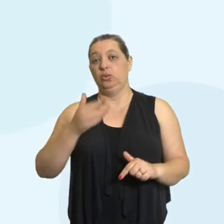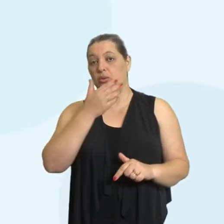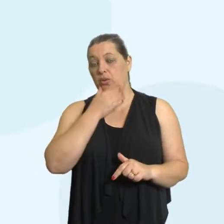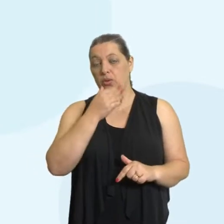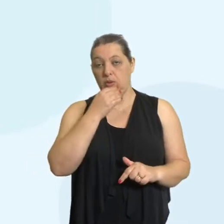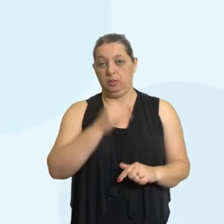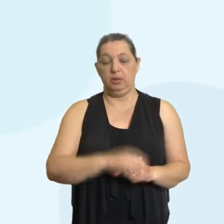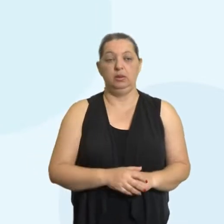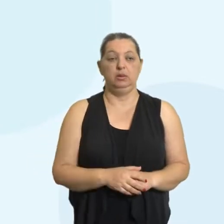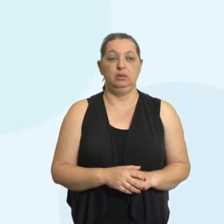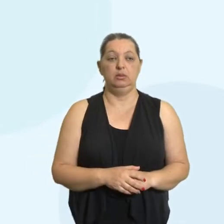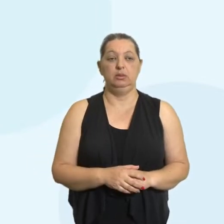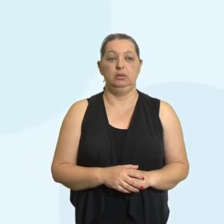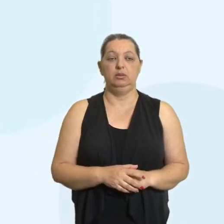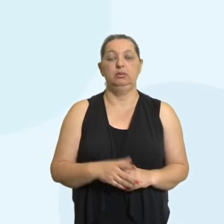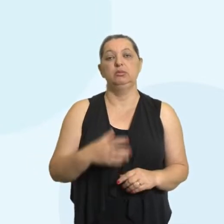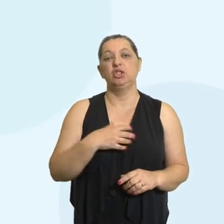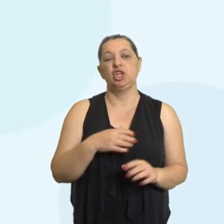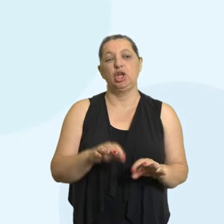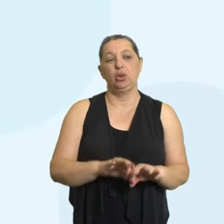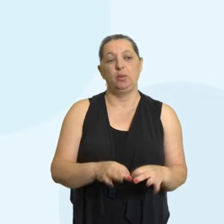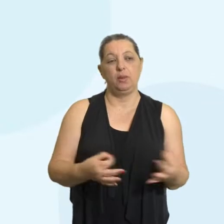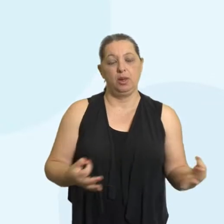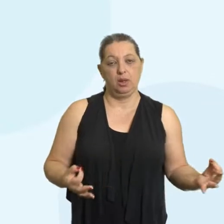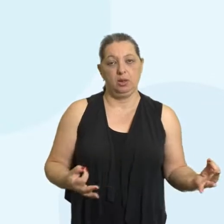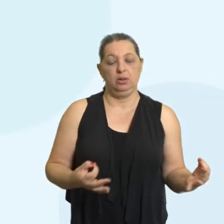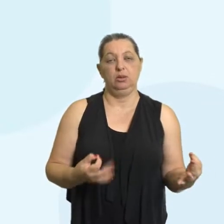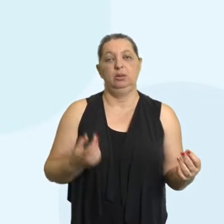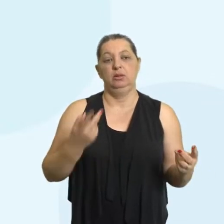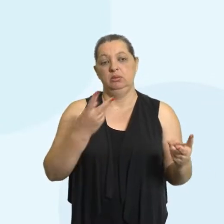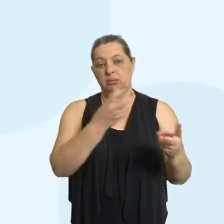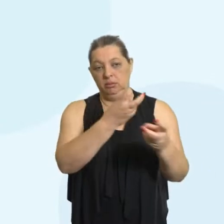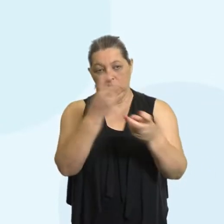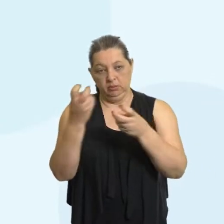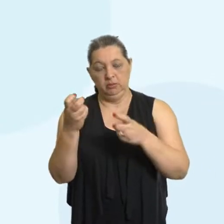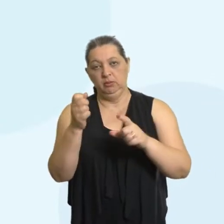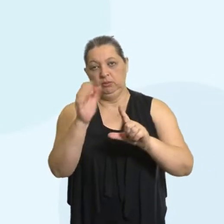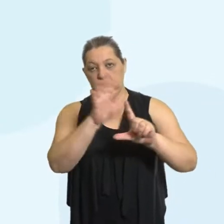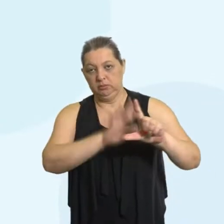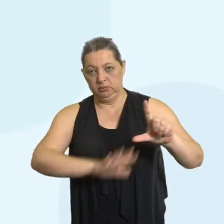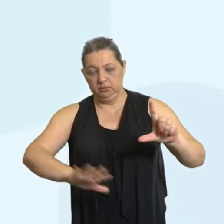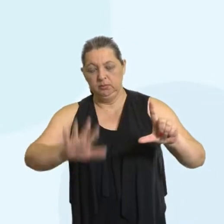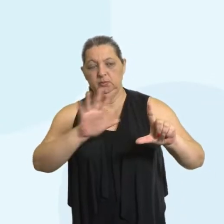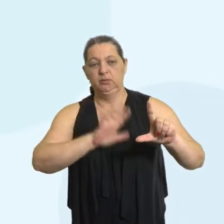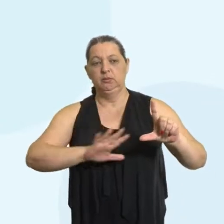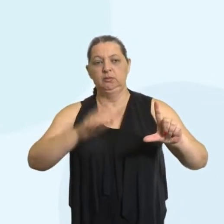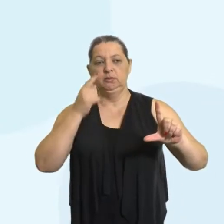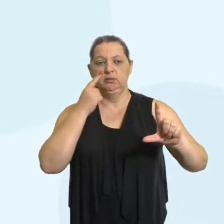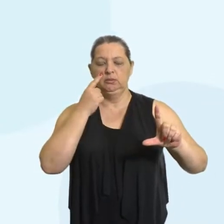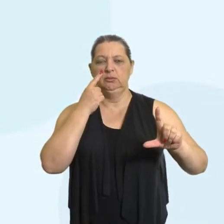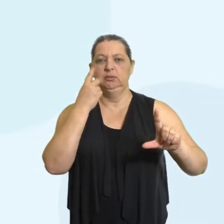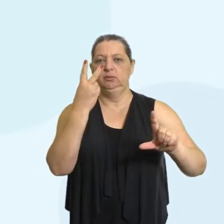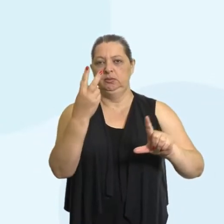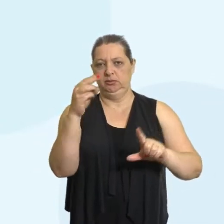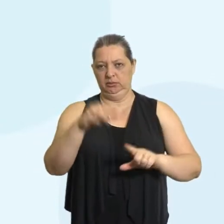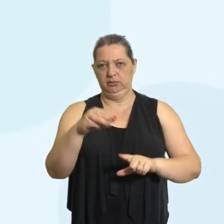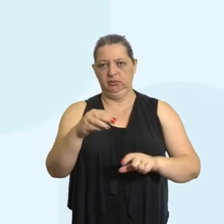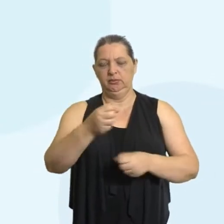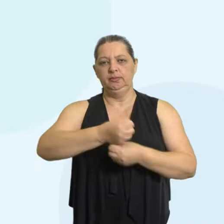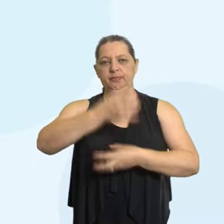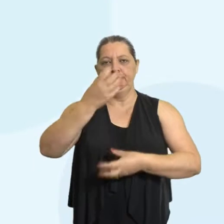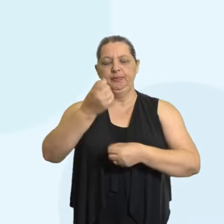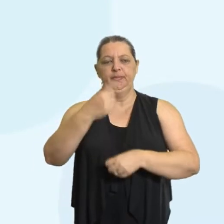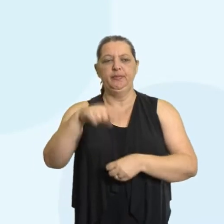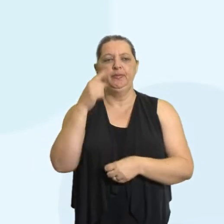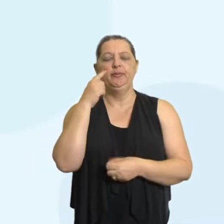no fundo com uma aparência um pouco mais humilde observando essa imagem com bastante atenção vou dar dois minutinhos aí no chat para